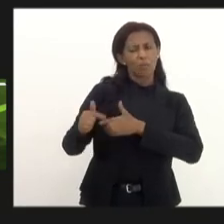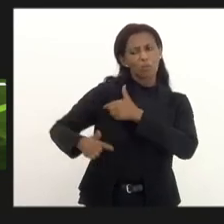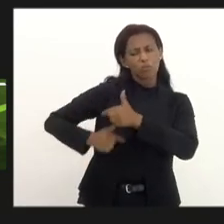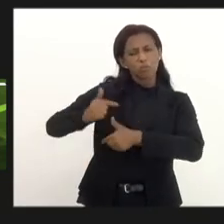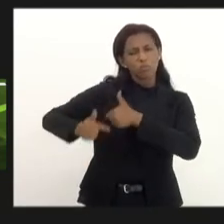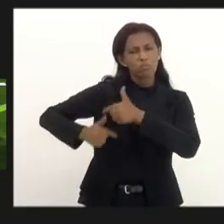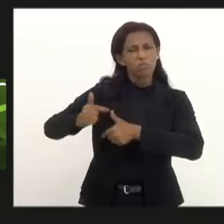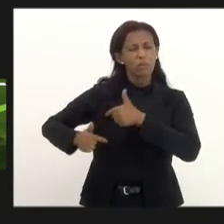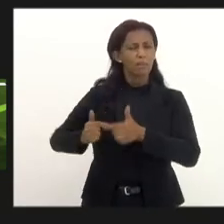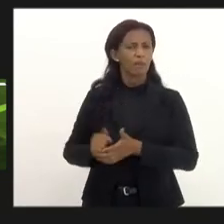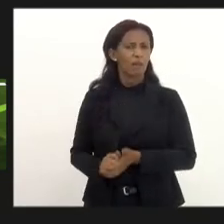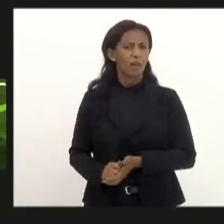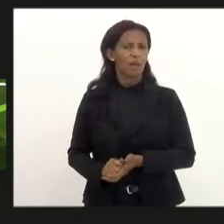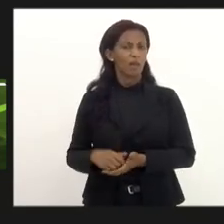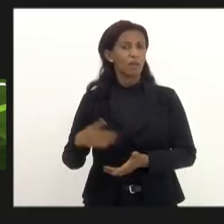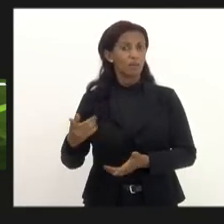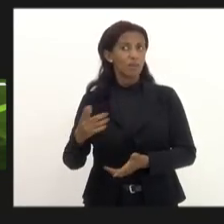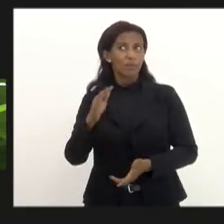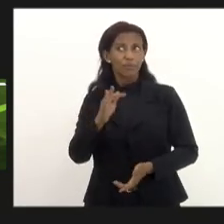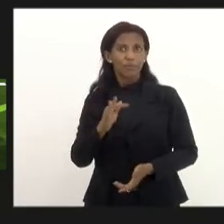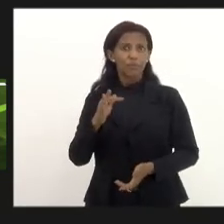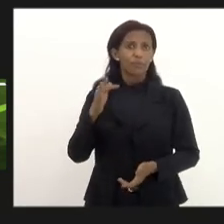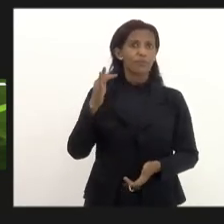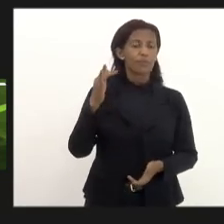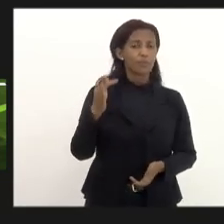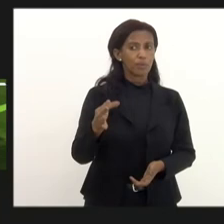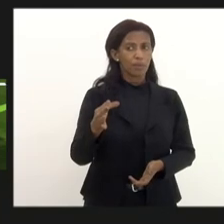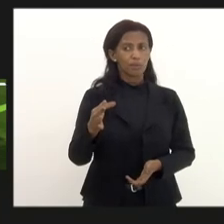trabalhos que ainda vão